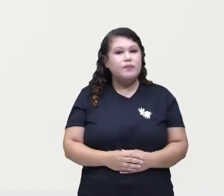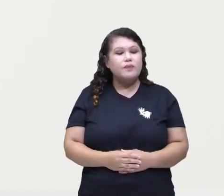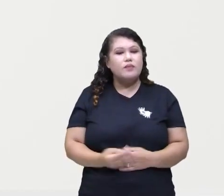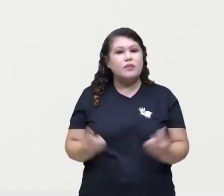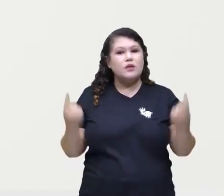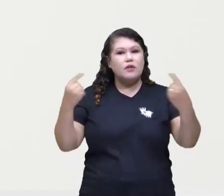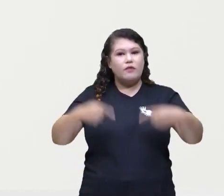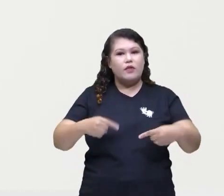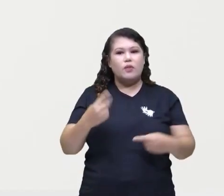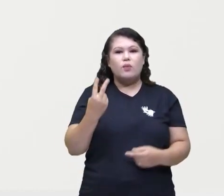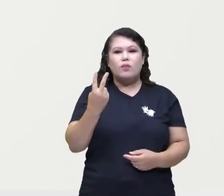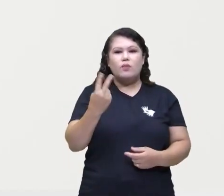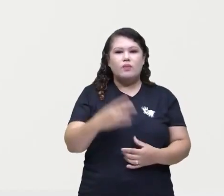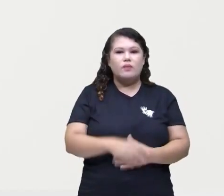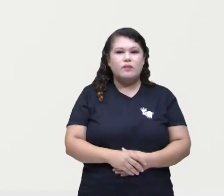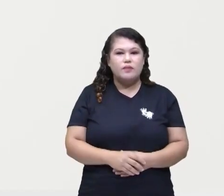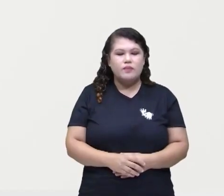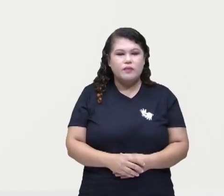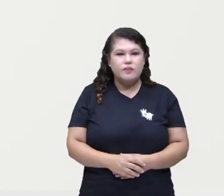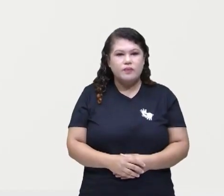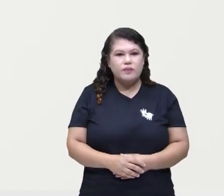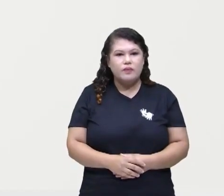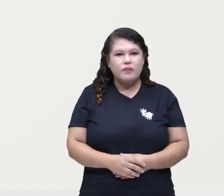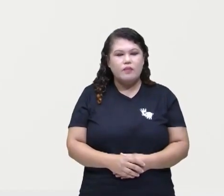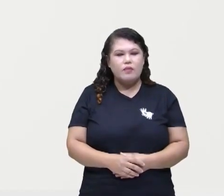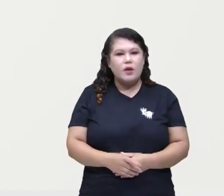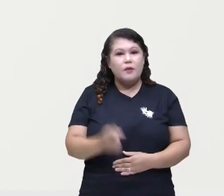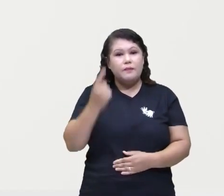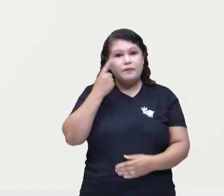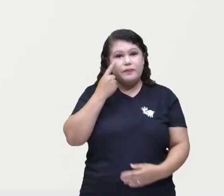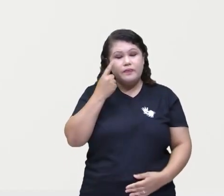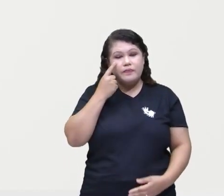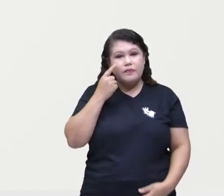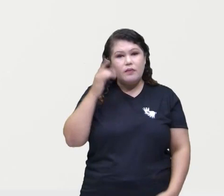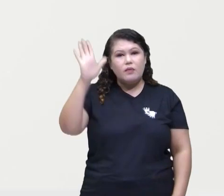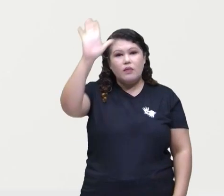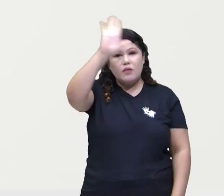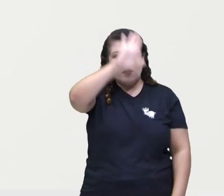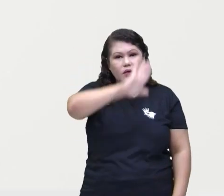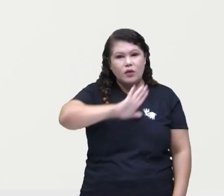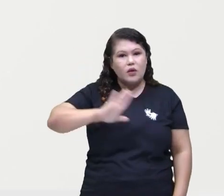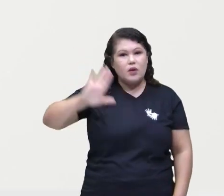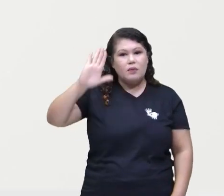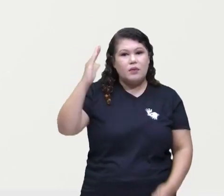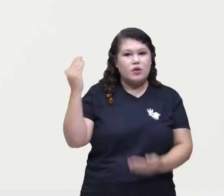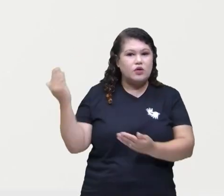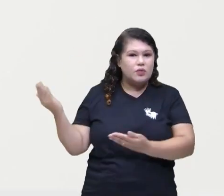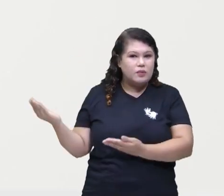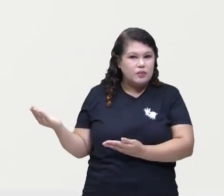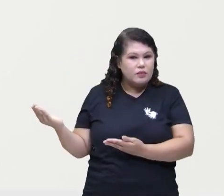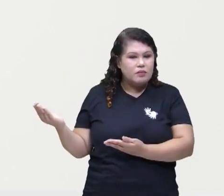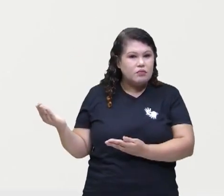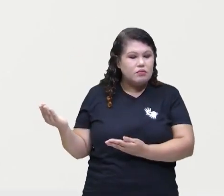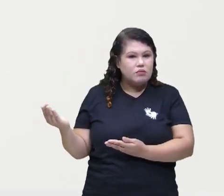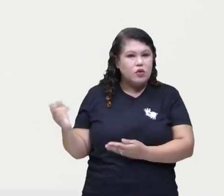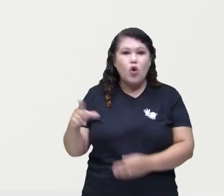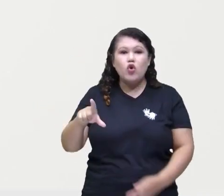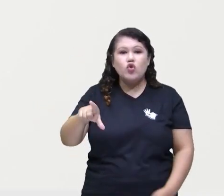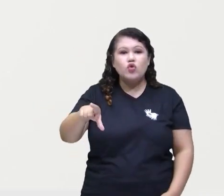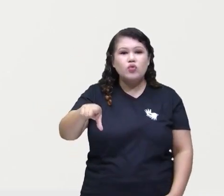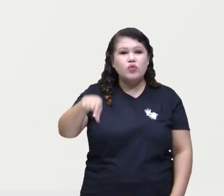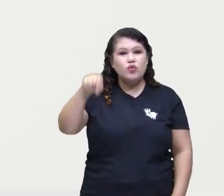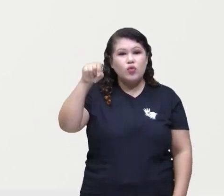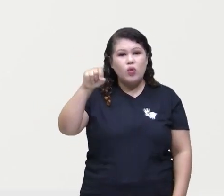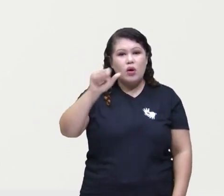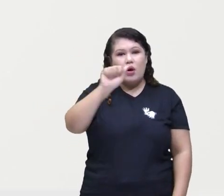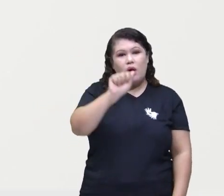desafio. Desafio 2. Observe as imagens abaixo e indique qual das